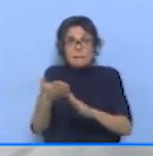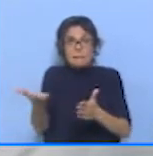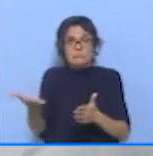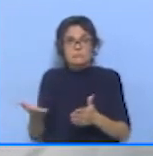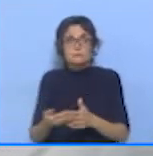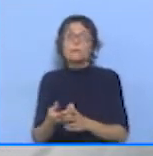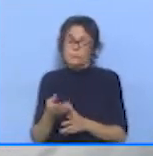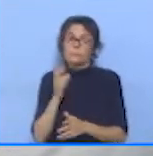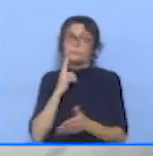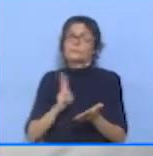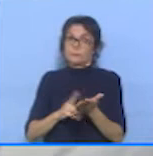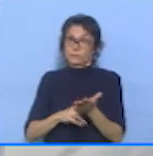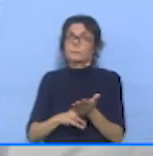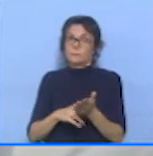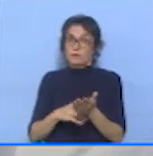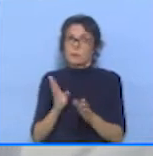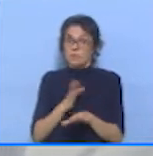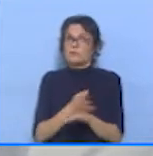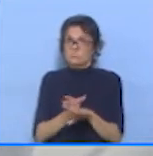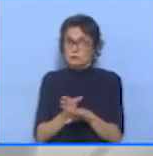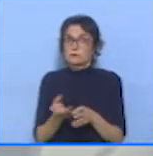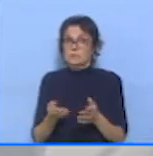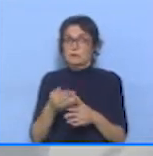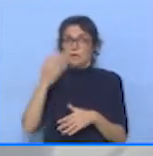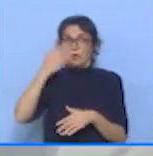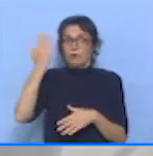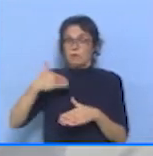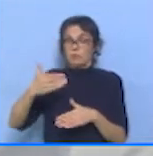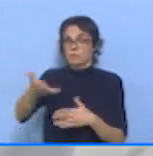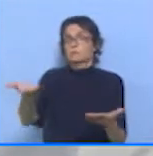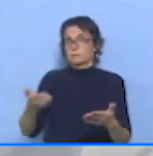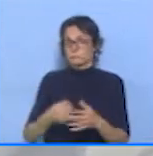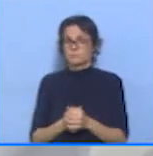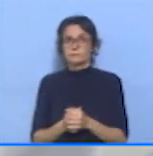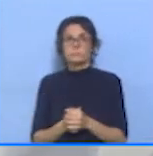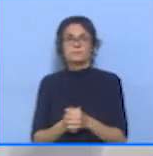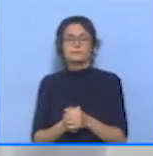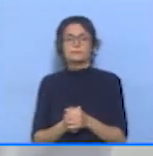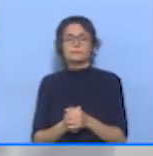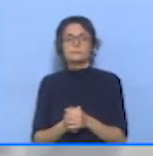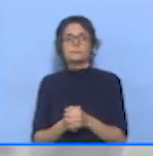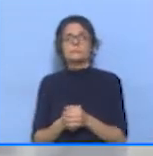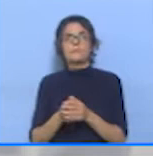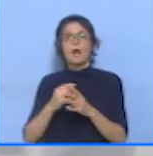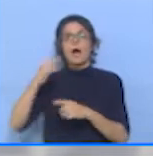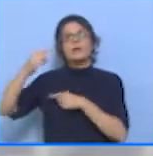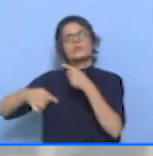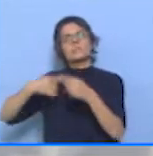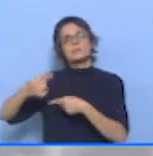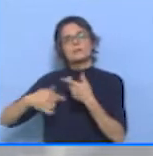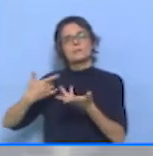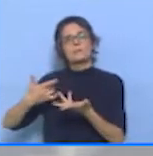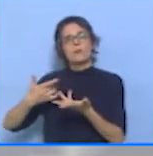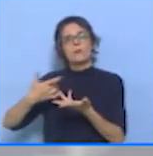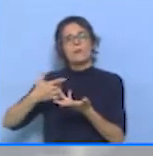nomeadamente, que vamos queimando mais dias. Pedro, esta geração, a Laudato Si, é uma